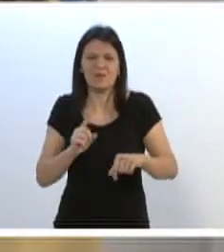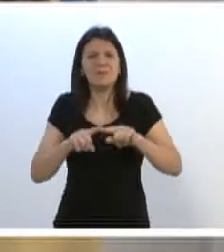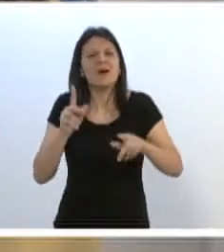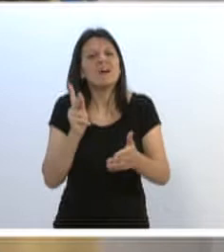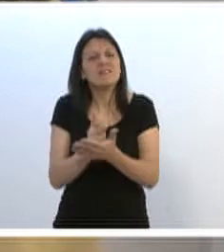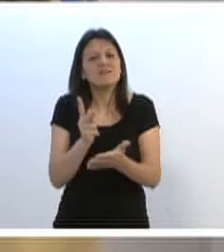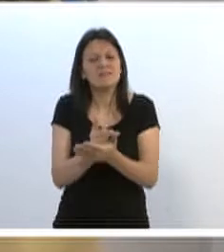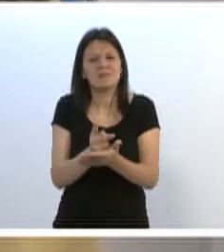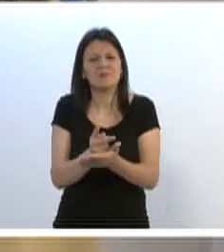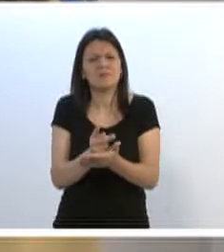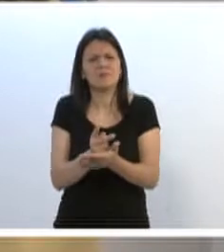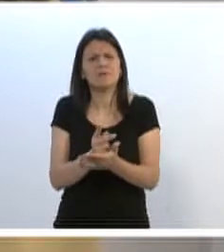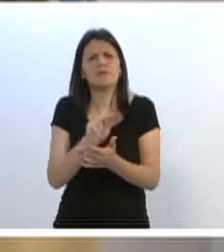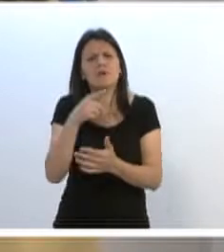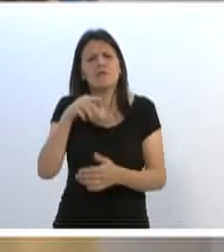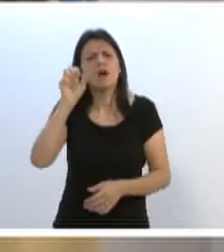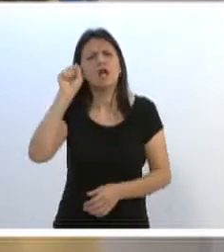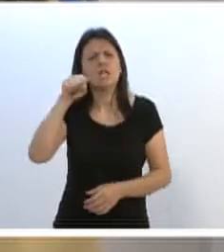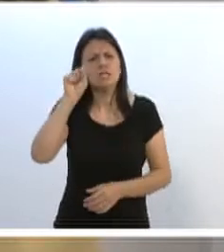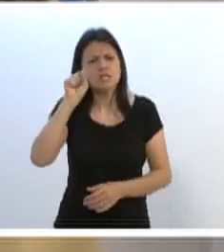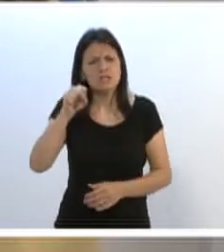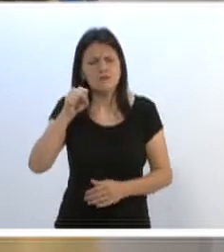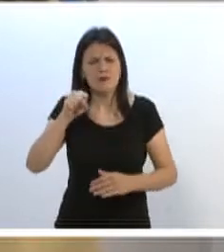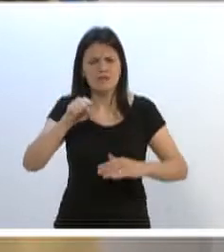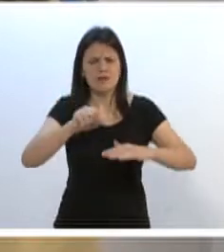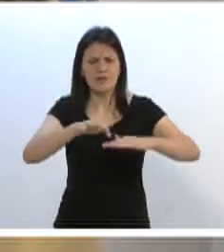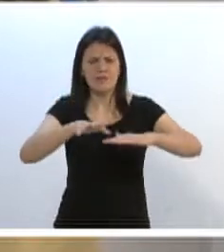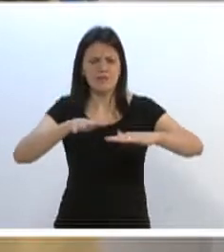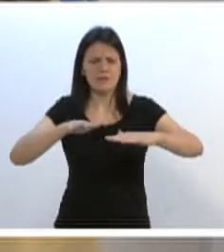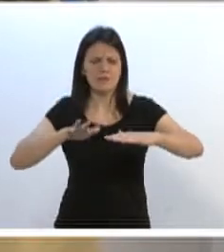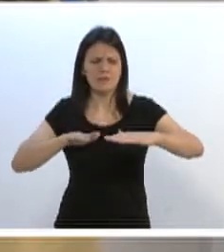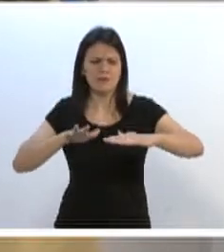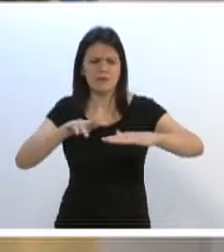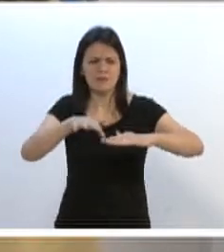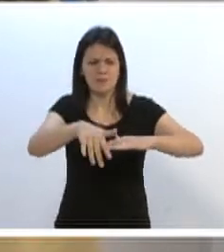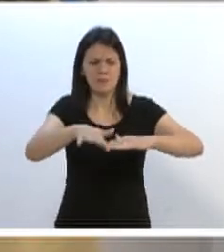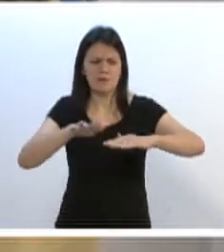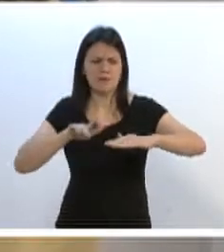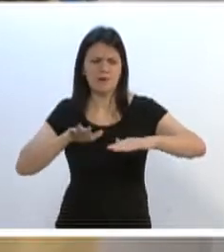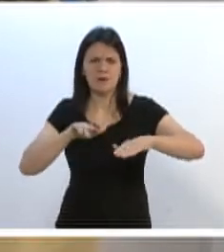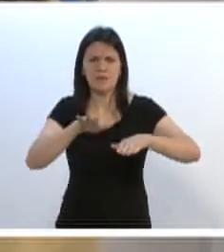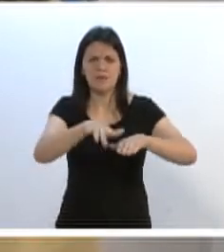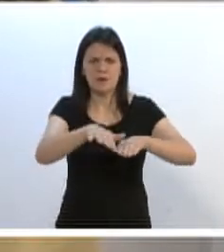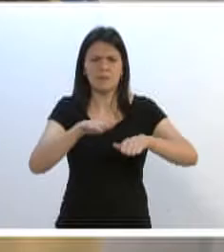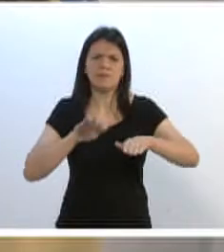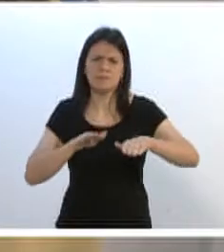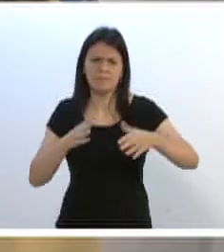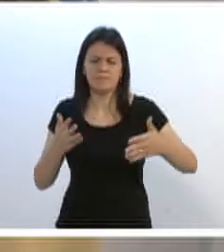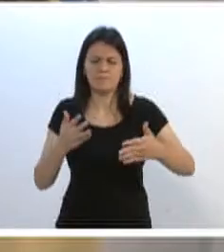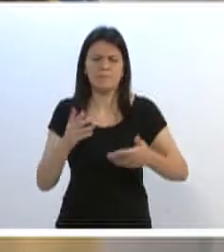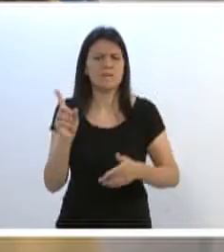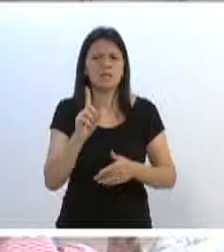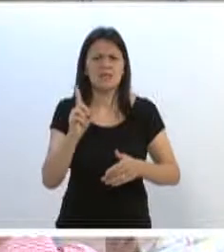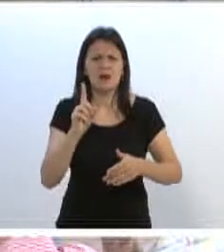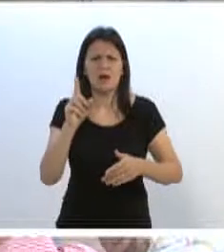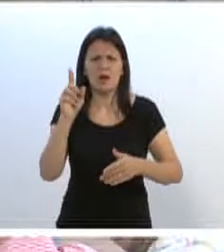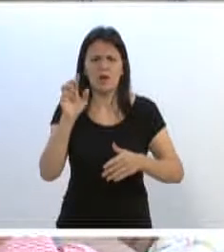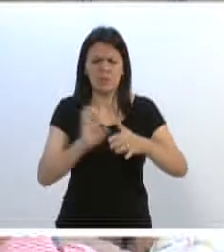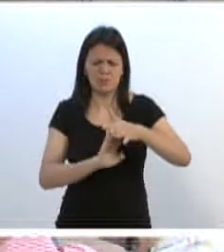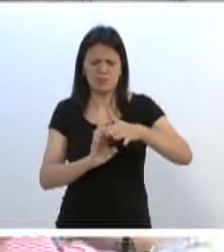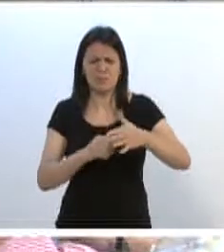Então, diga sim à faixa elevada e não à indústria da multa. Concedo a parte, vereador. Concedo a parte,